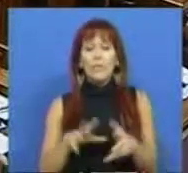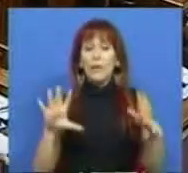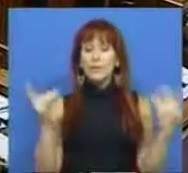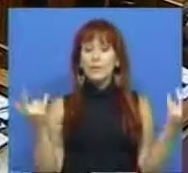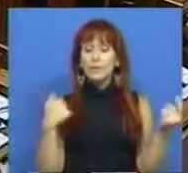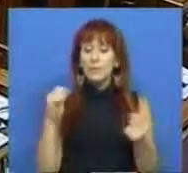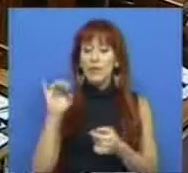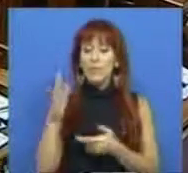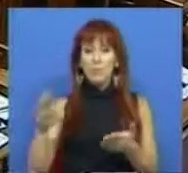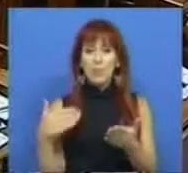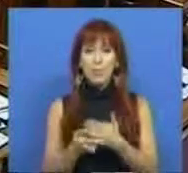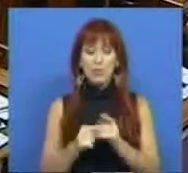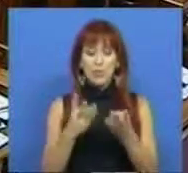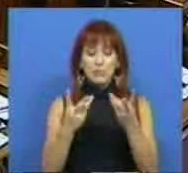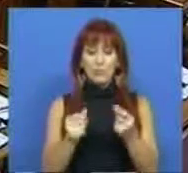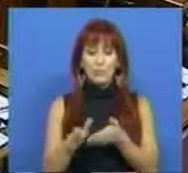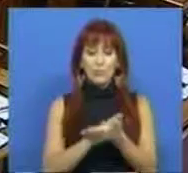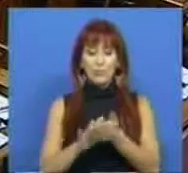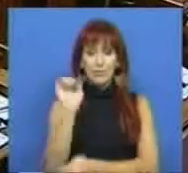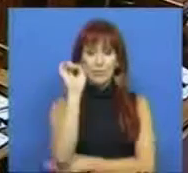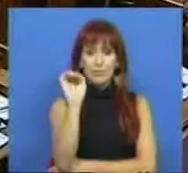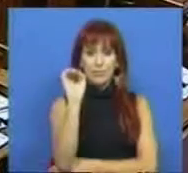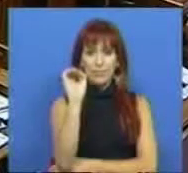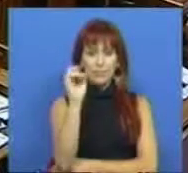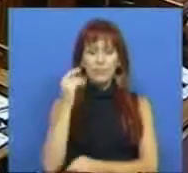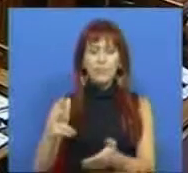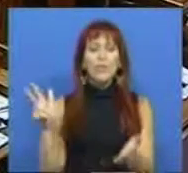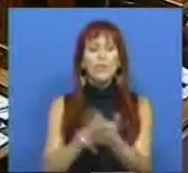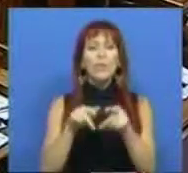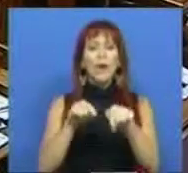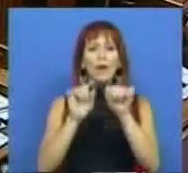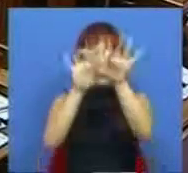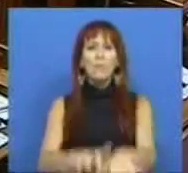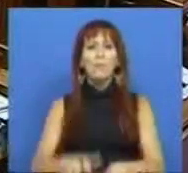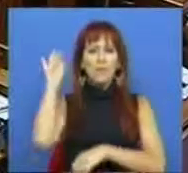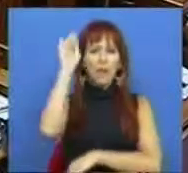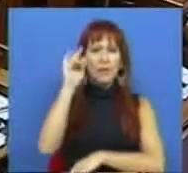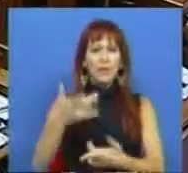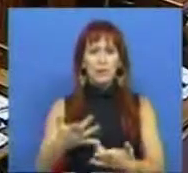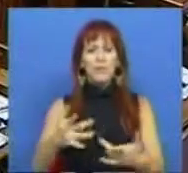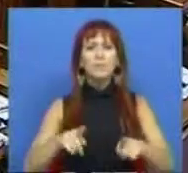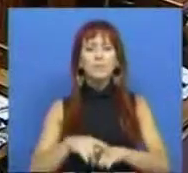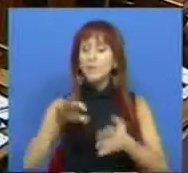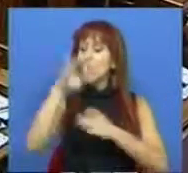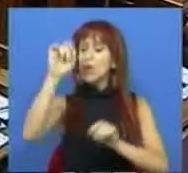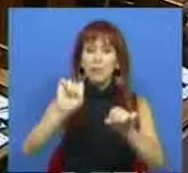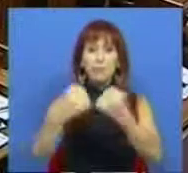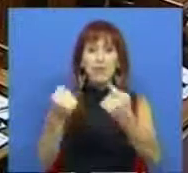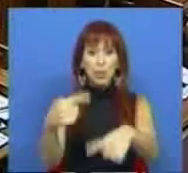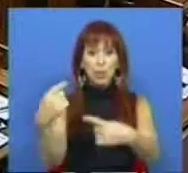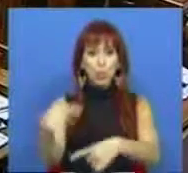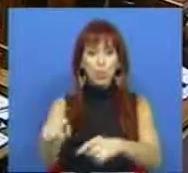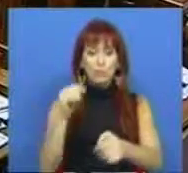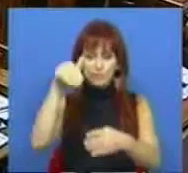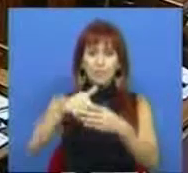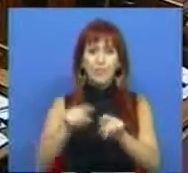Quando a primeira proposta sobre orçamento de base zero foi aprovada nesta Assembleia da República, o único partido